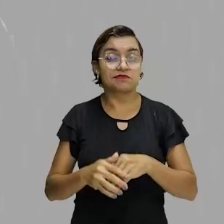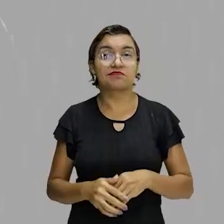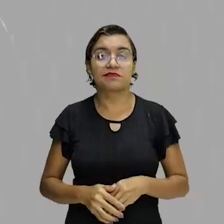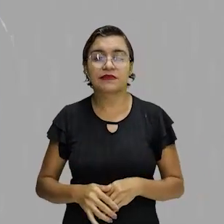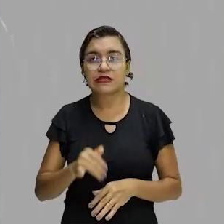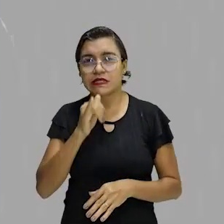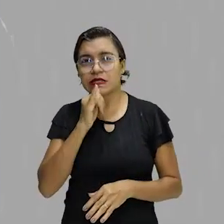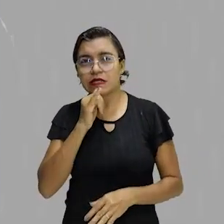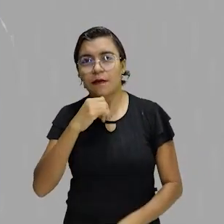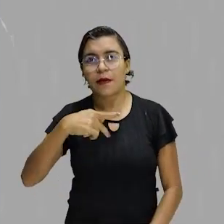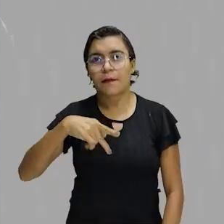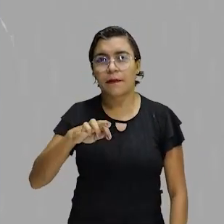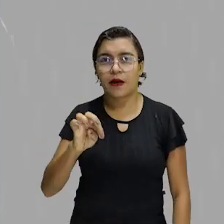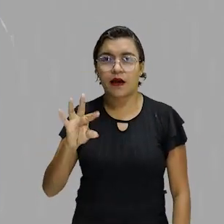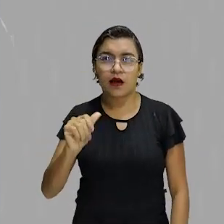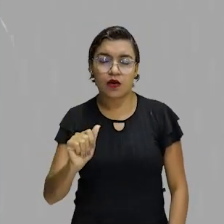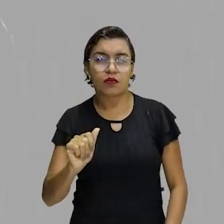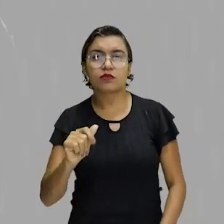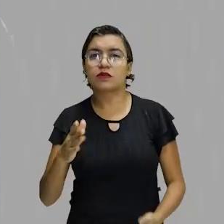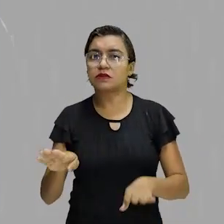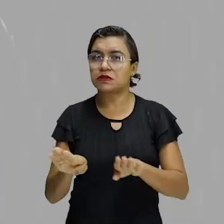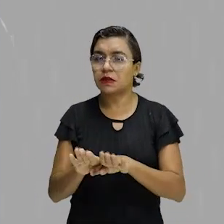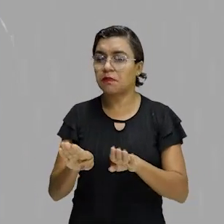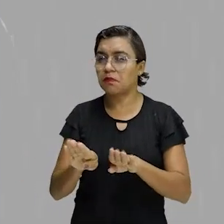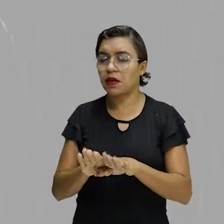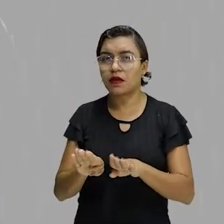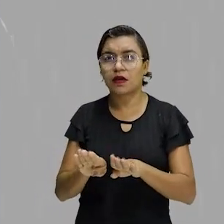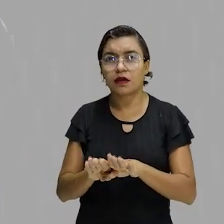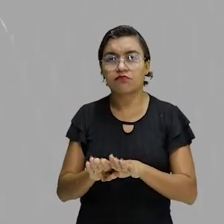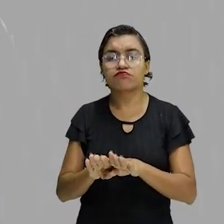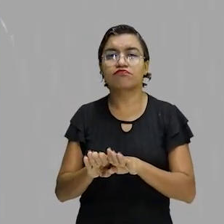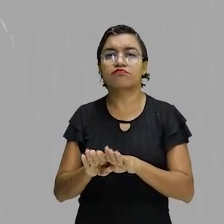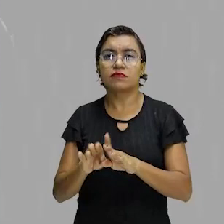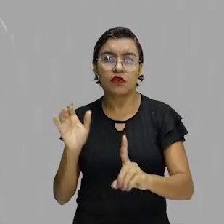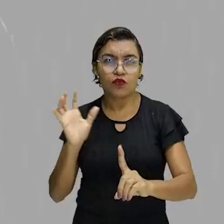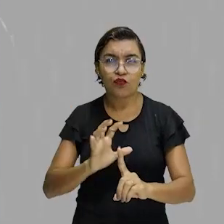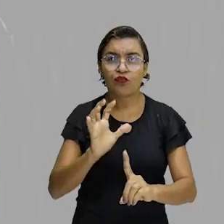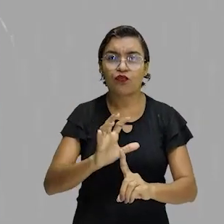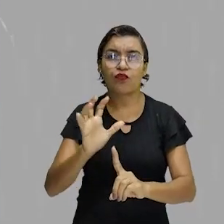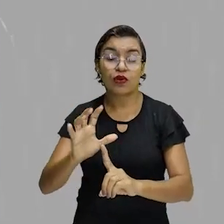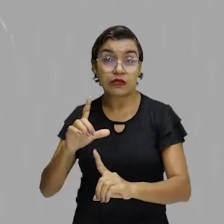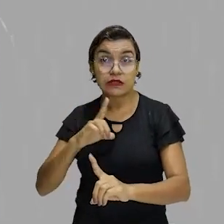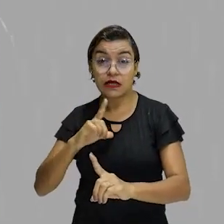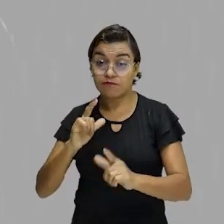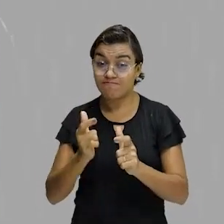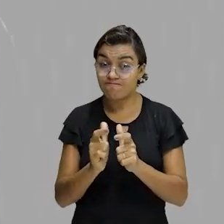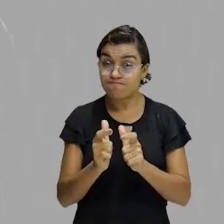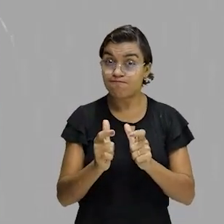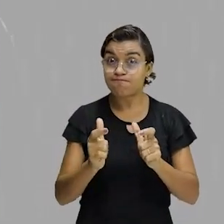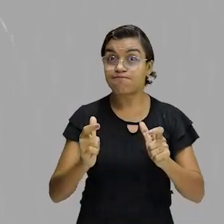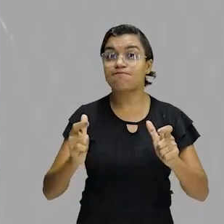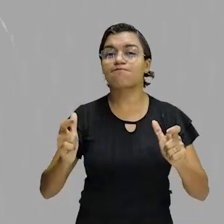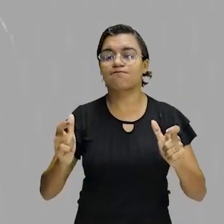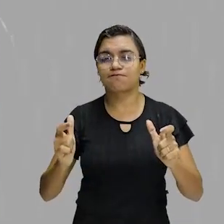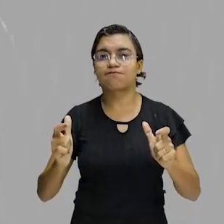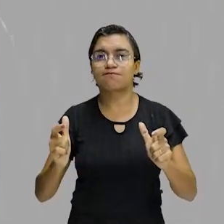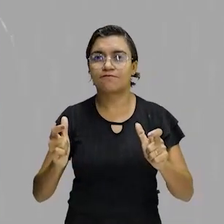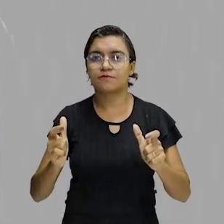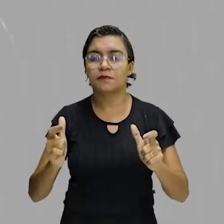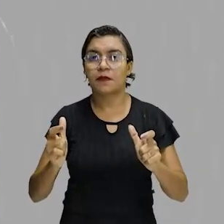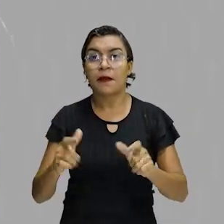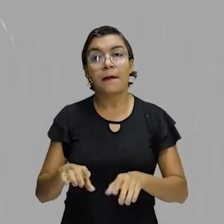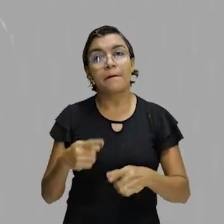as pautas, as demandas, as causas que eles lutem, tenham uma abrangência cada vez maior, que cada vez